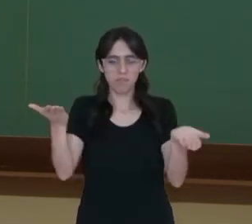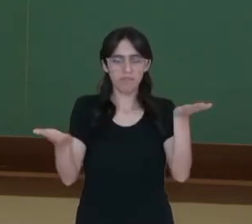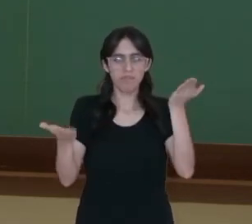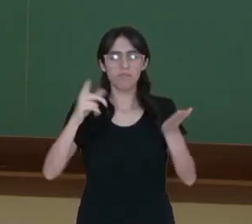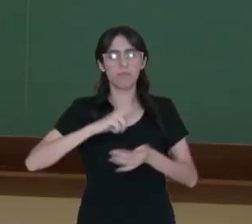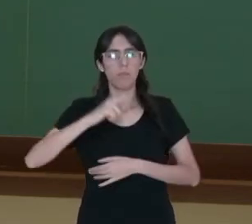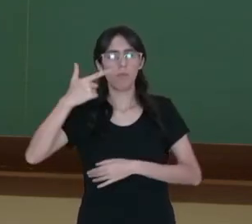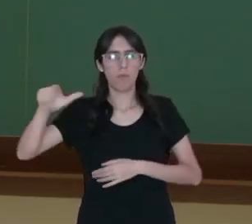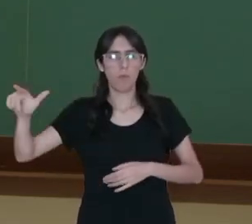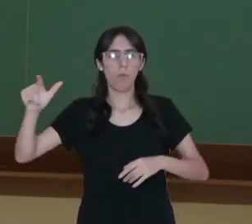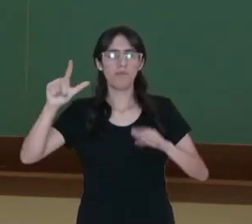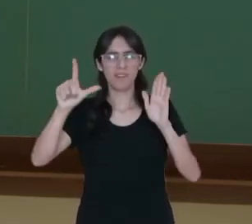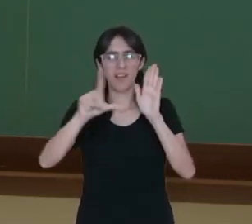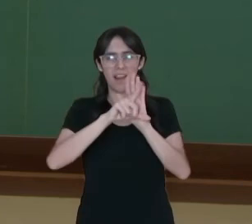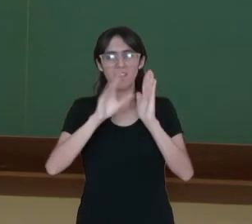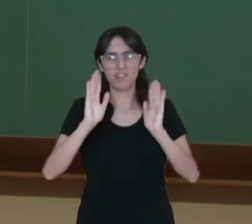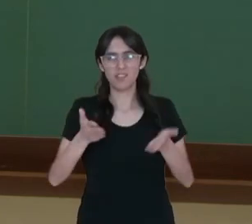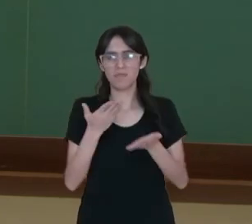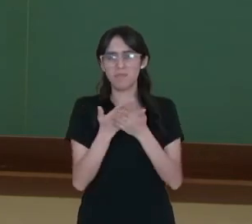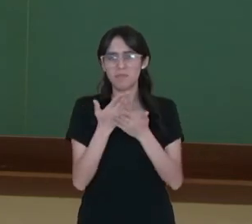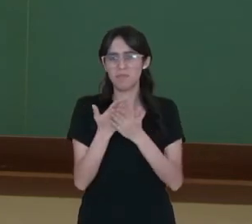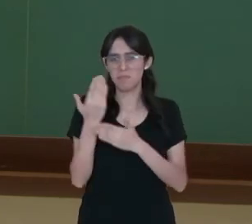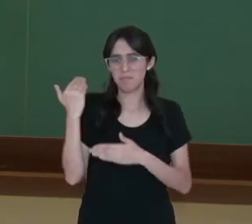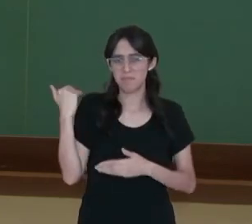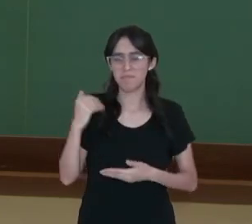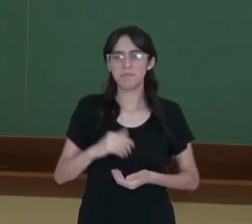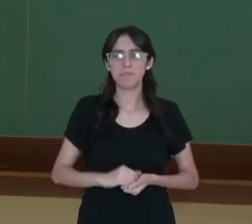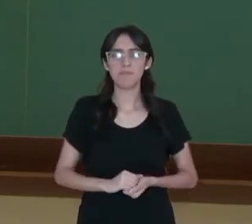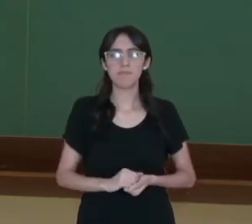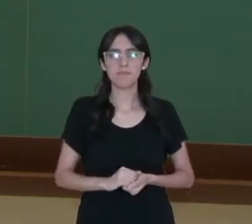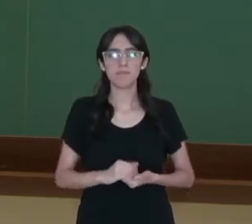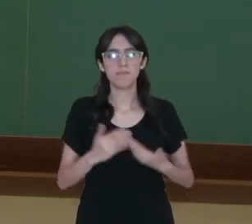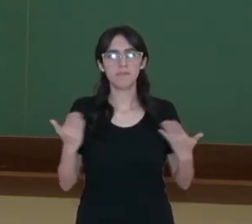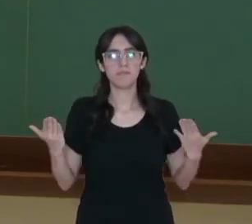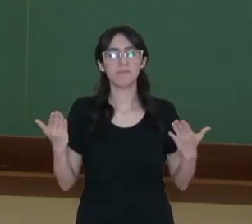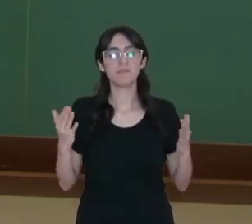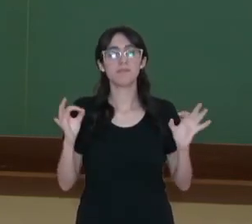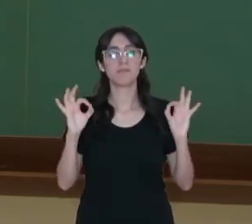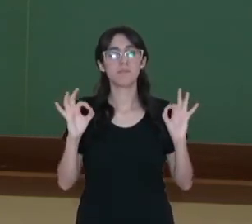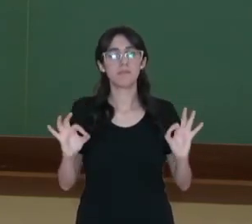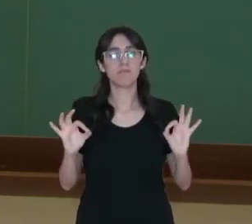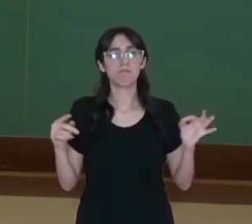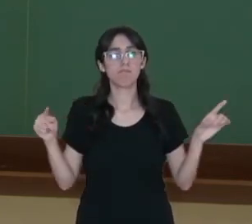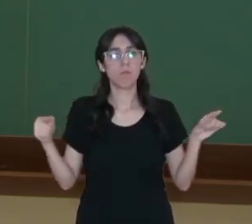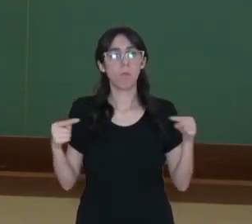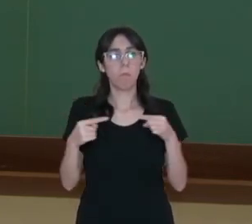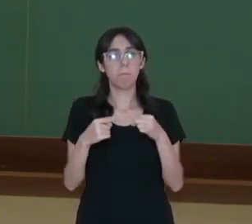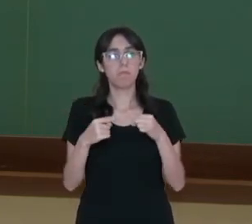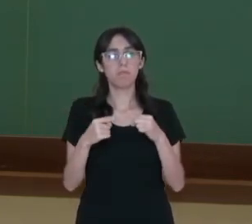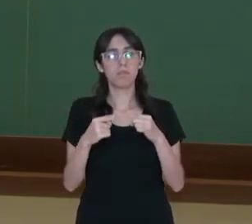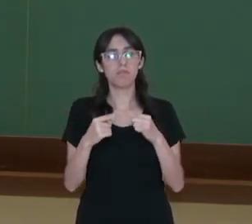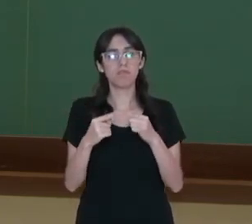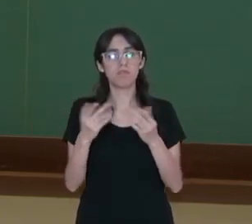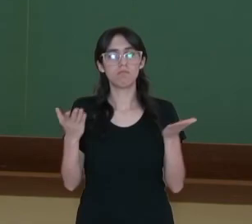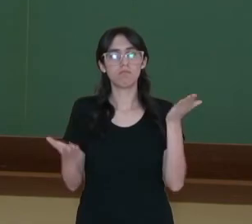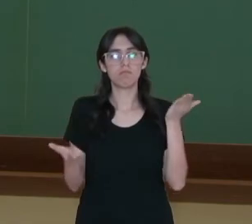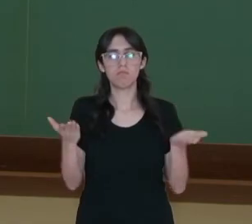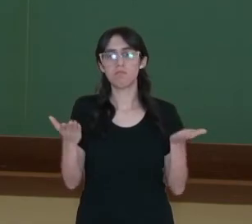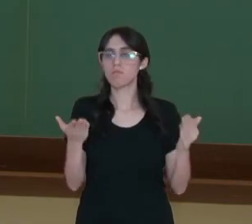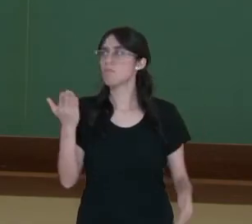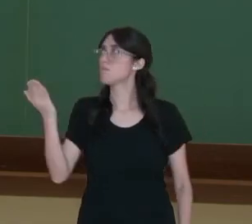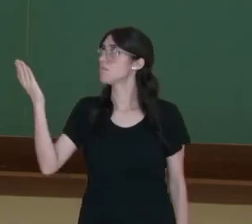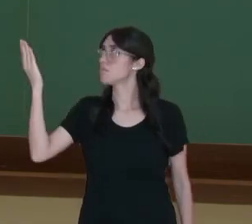leis todas que estudamos já, das proporções e da conservação. E a gente tem um exemplo de reação de